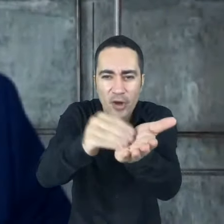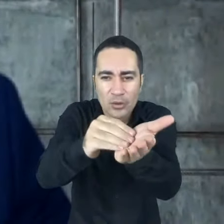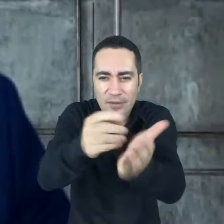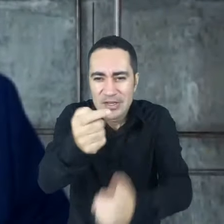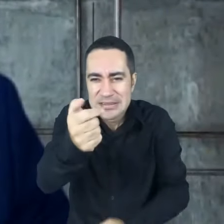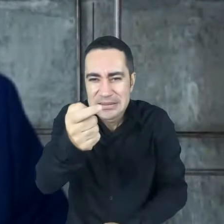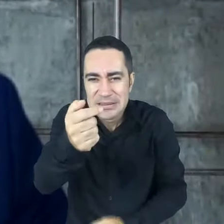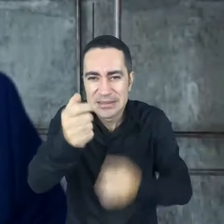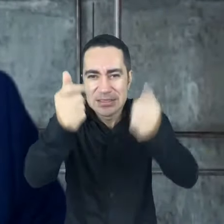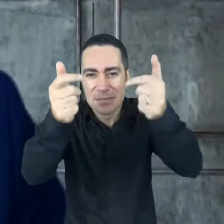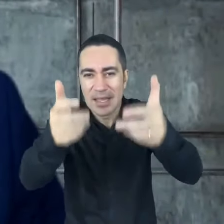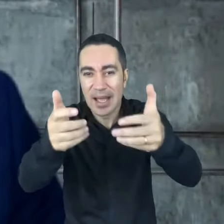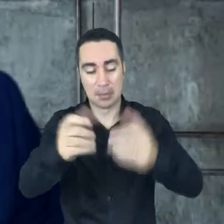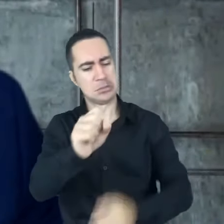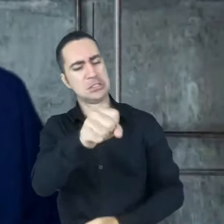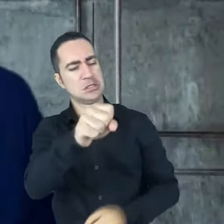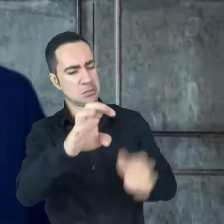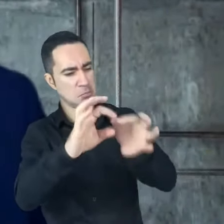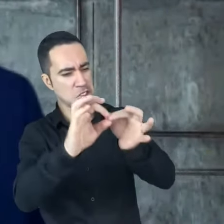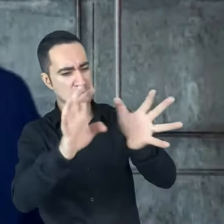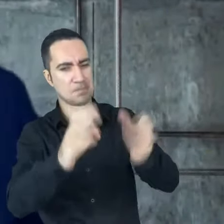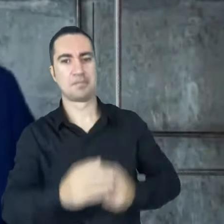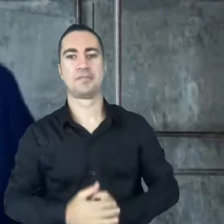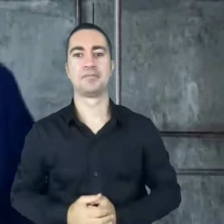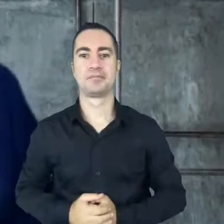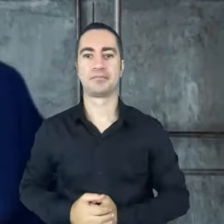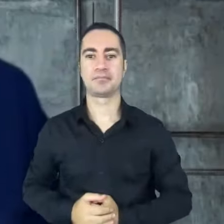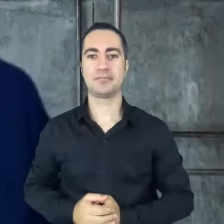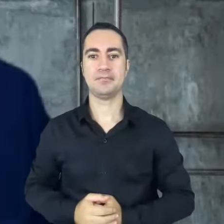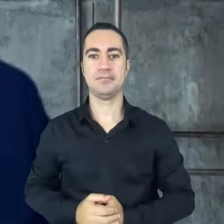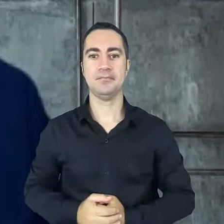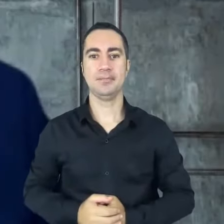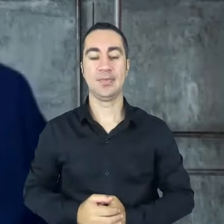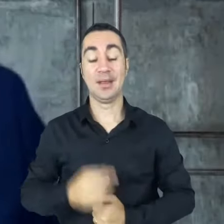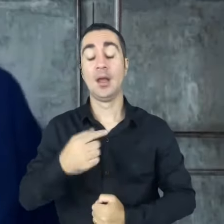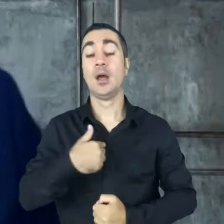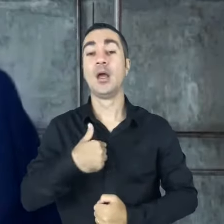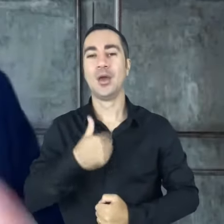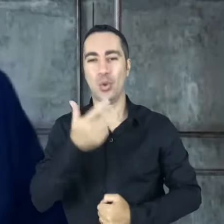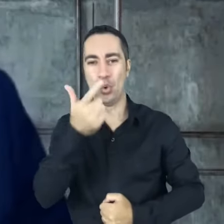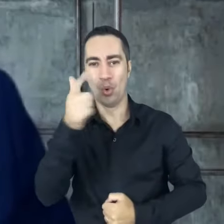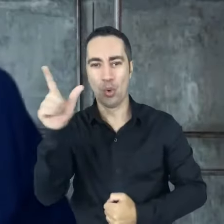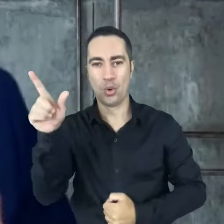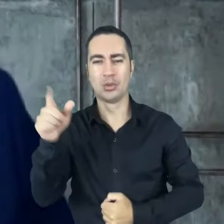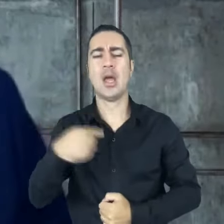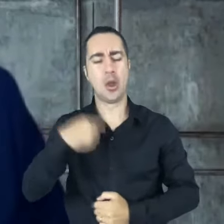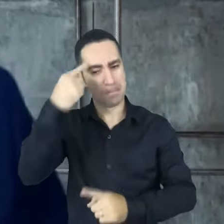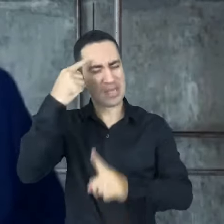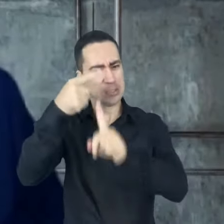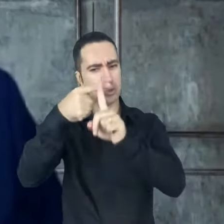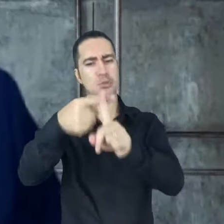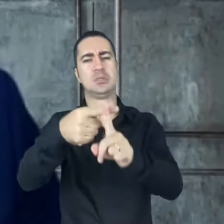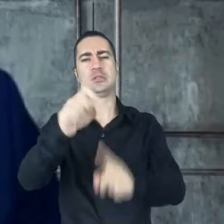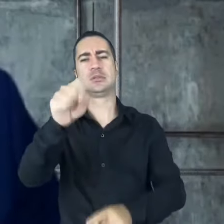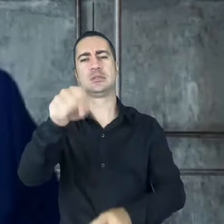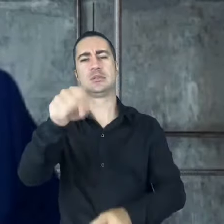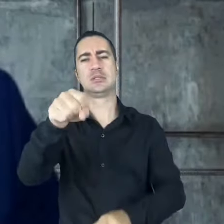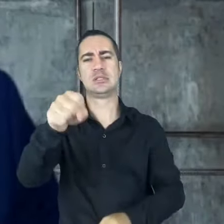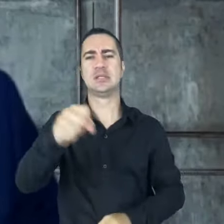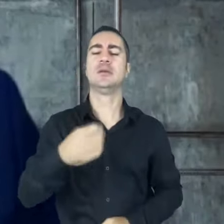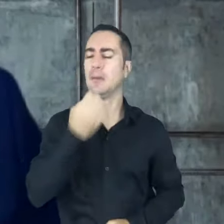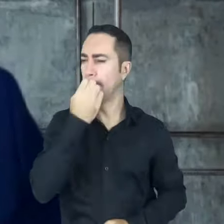Sim. Ah, eu só queria comentar o seguinte, né? Eu acho que o tom é de otimismo, né? Eu trouxe aqui um tom